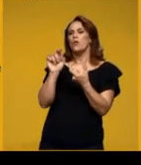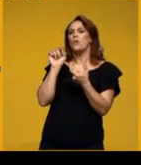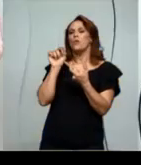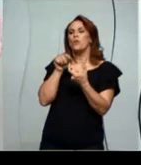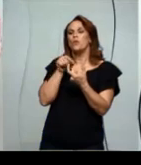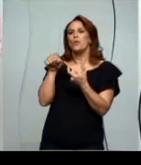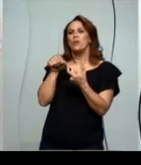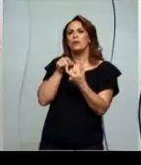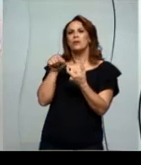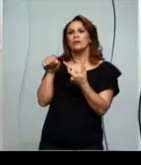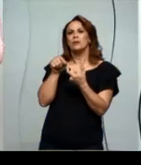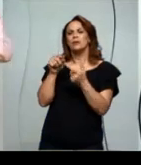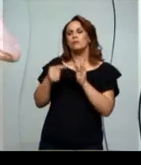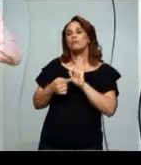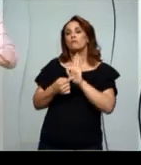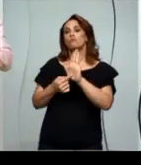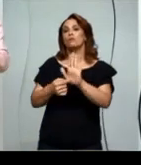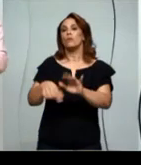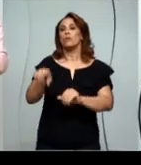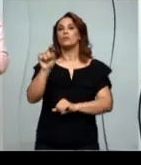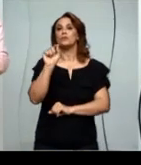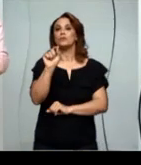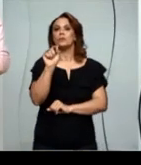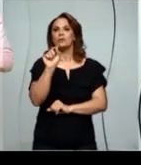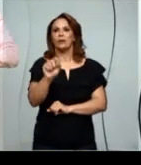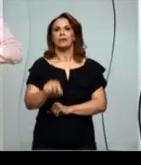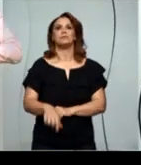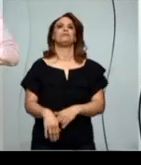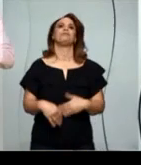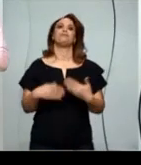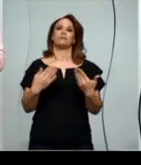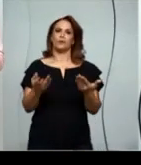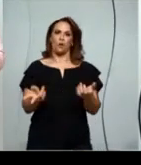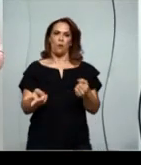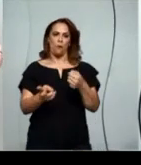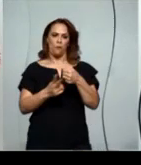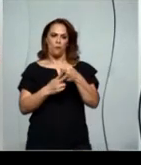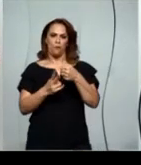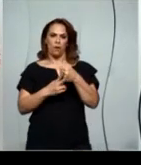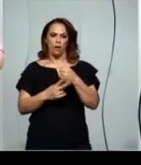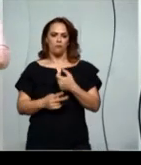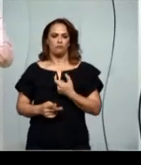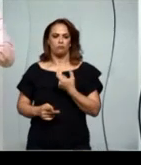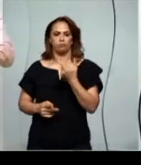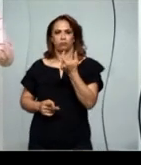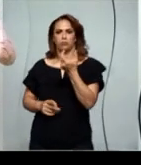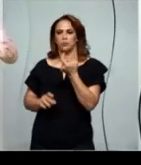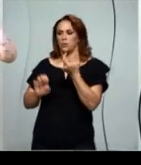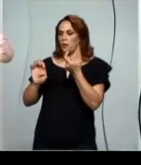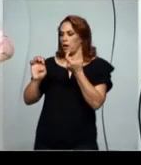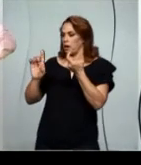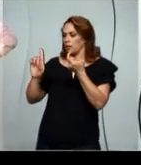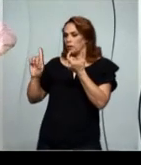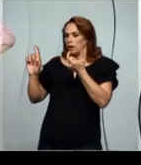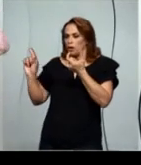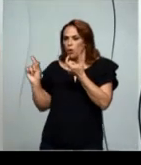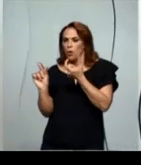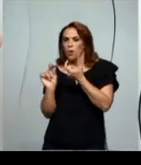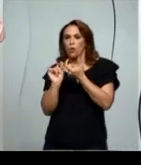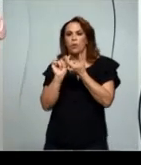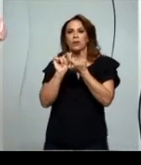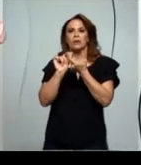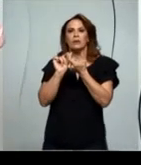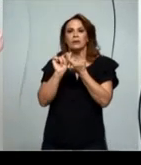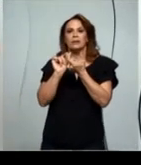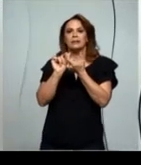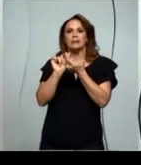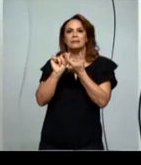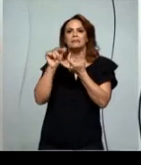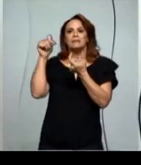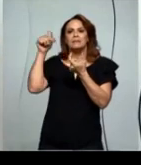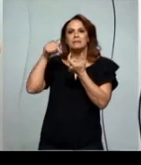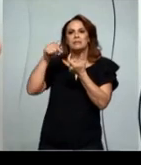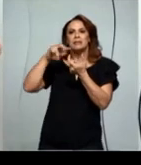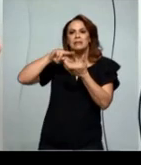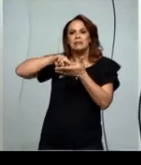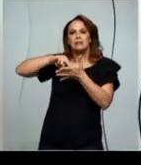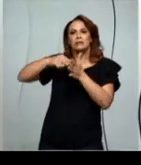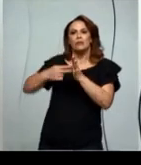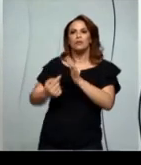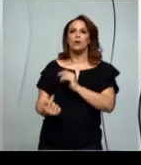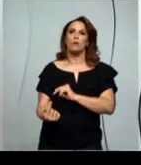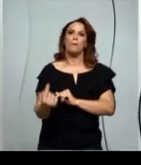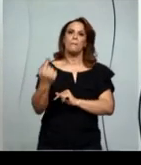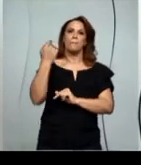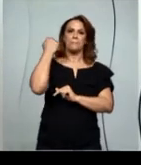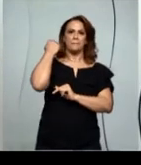quando eu acrescento o ed a um verbo na forma afirmativa, eu estou colocando esse verbo no tempo passado, no